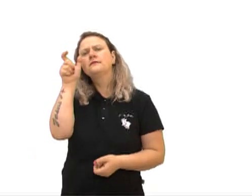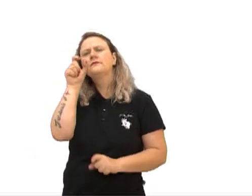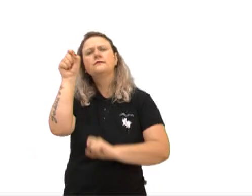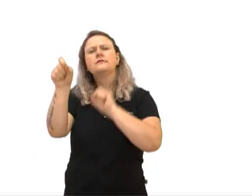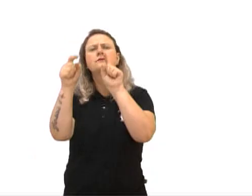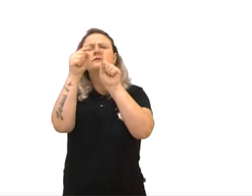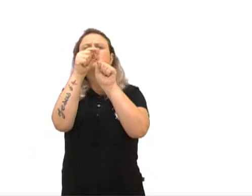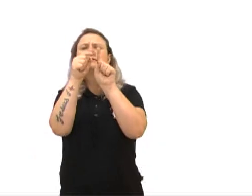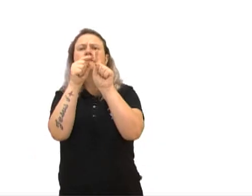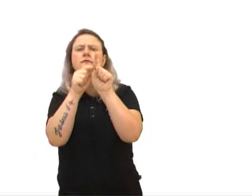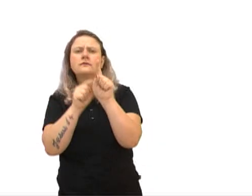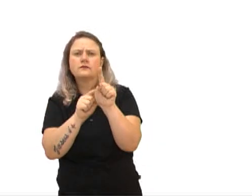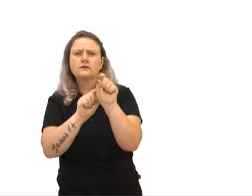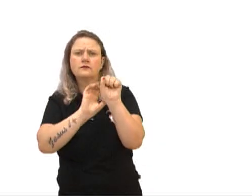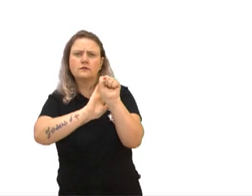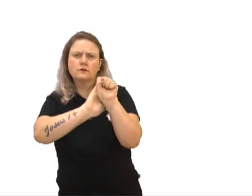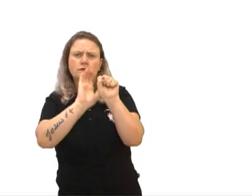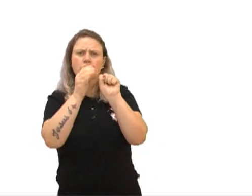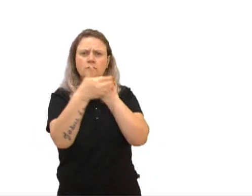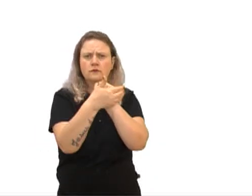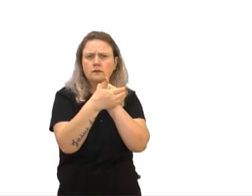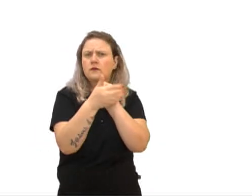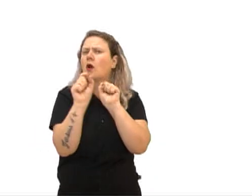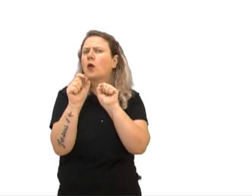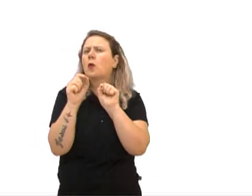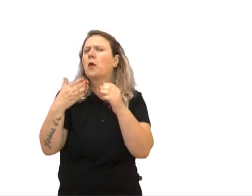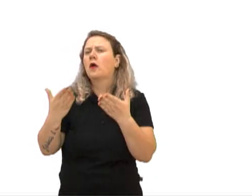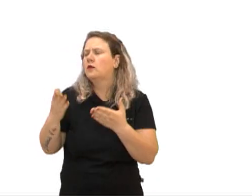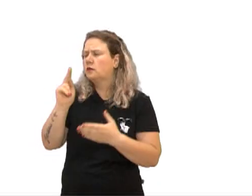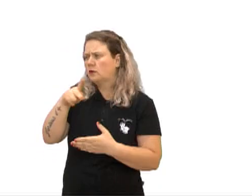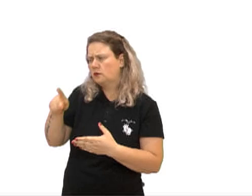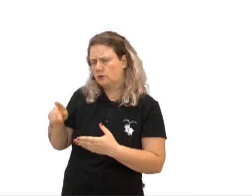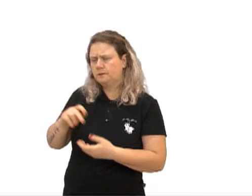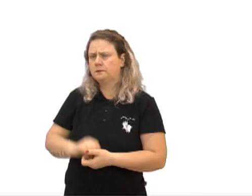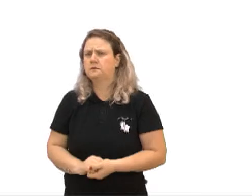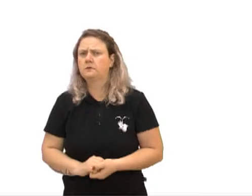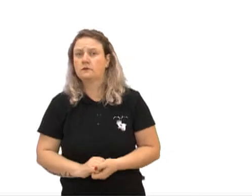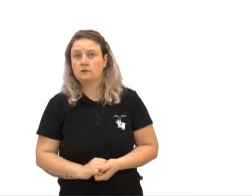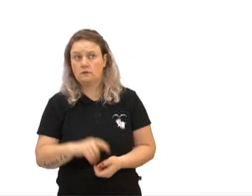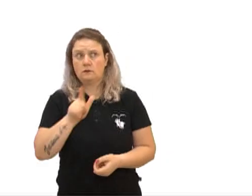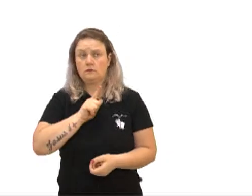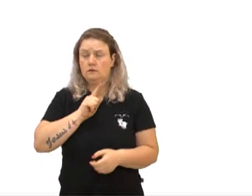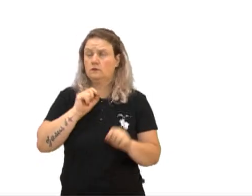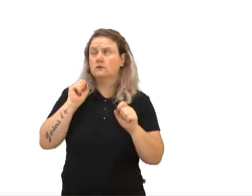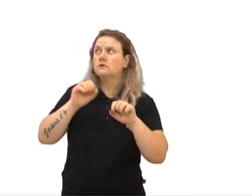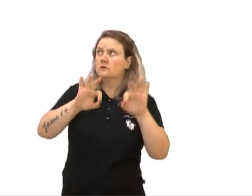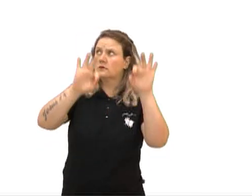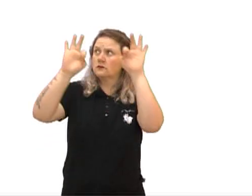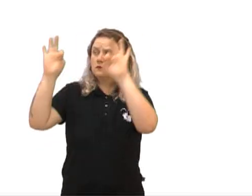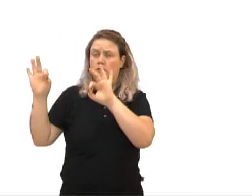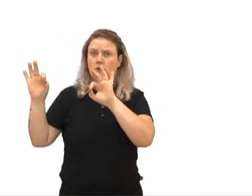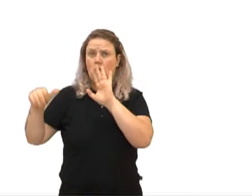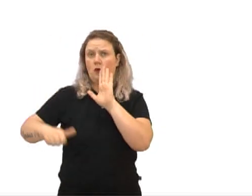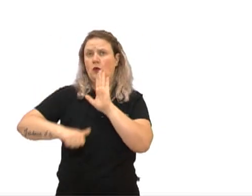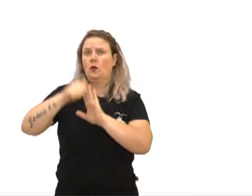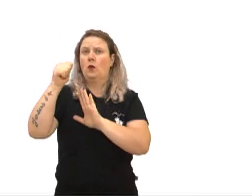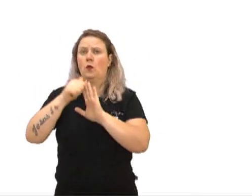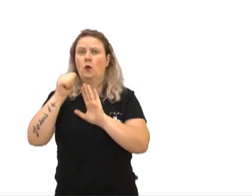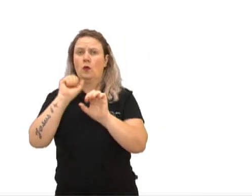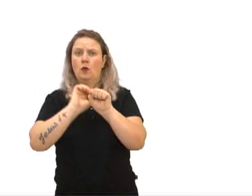tipos de sujeito com a professora Cleide. Os tipos de sujeito, nós temos ali na telinha o primeiro